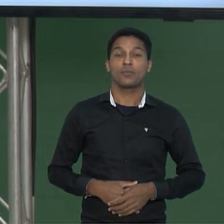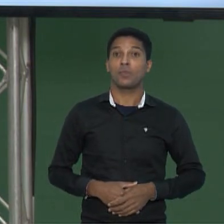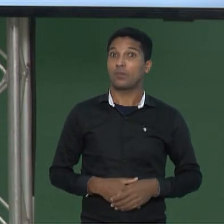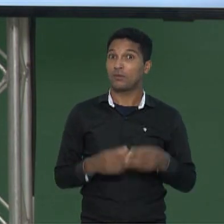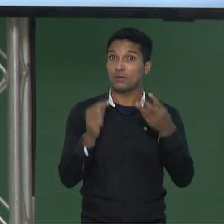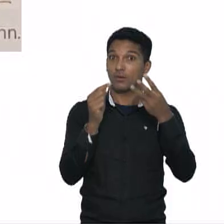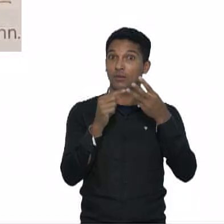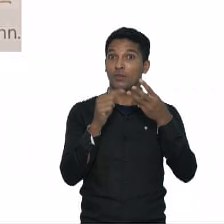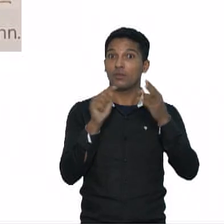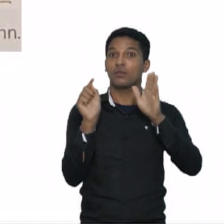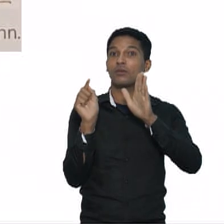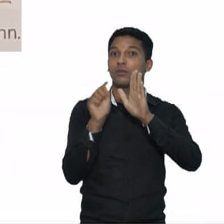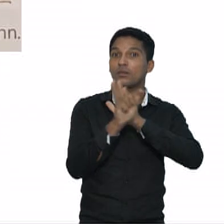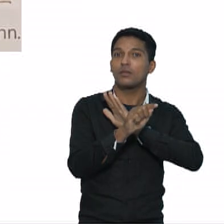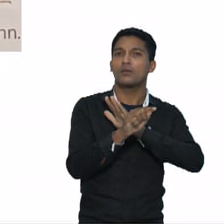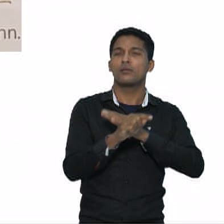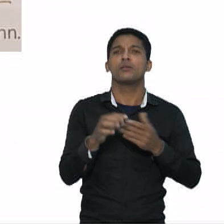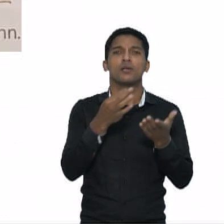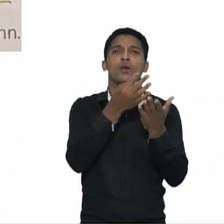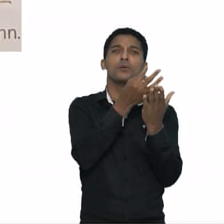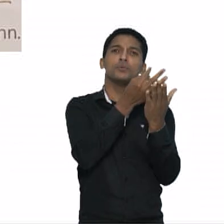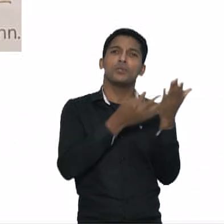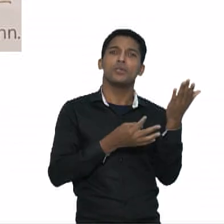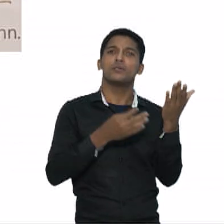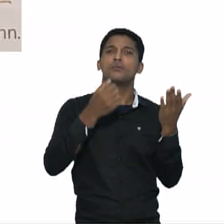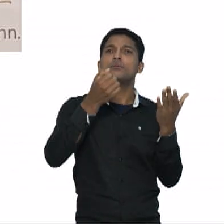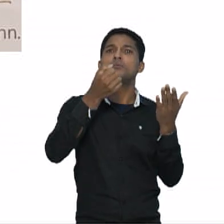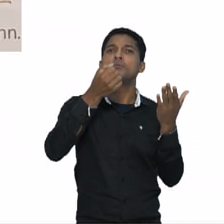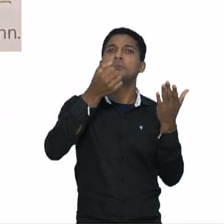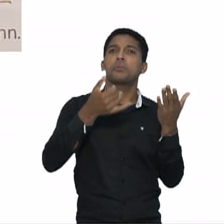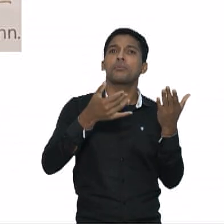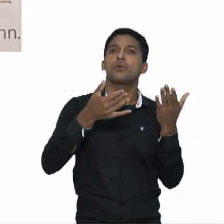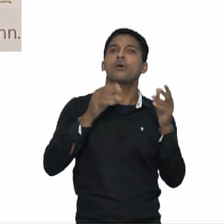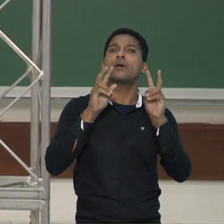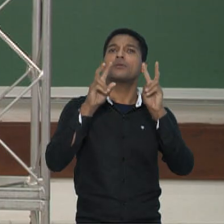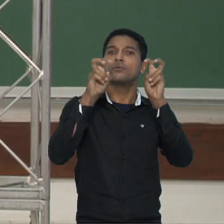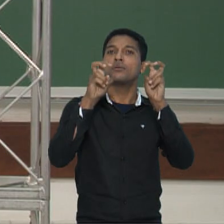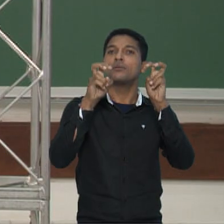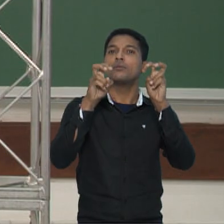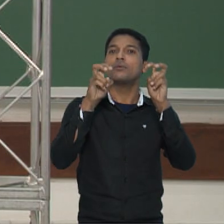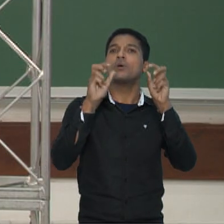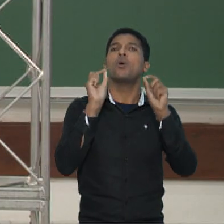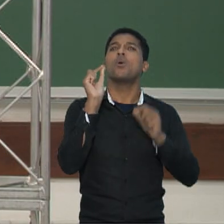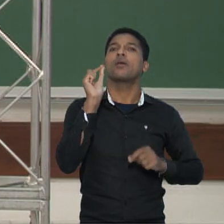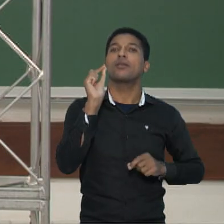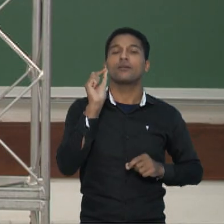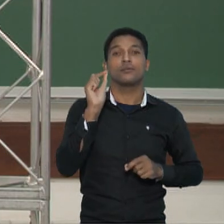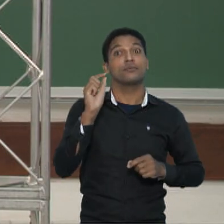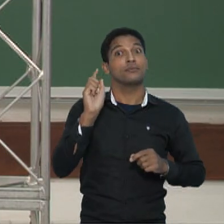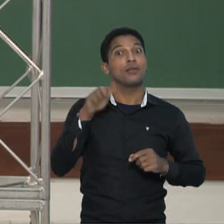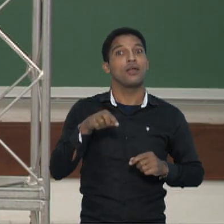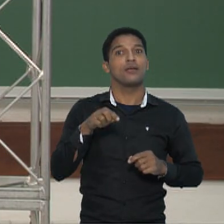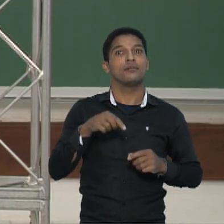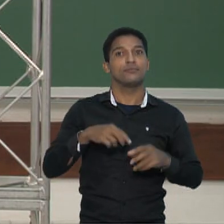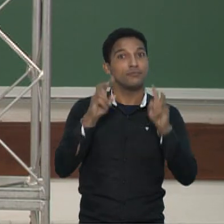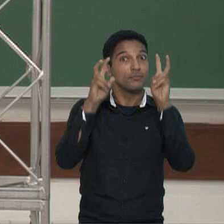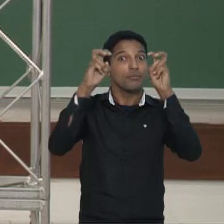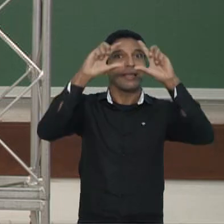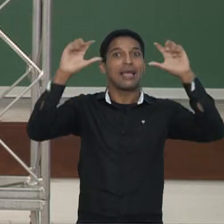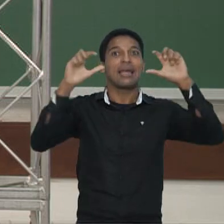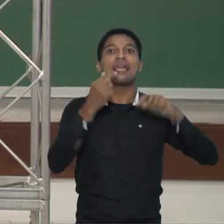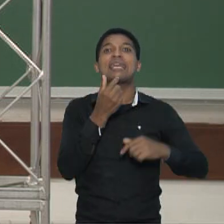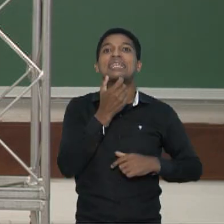3. Sobre o que o texto trata? Nós estamos falando sobre as family members, mas o que será que